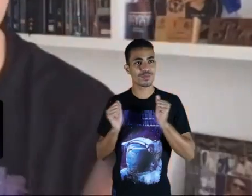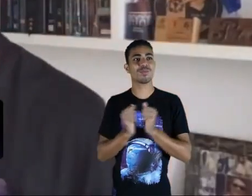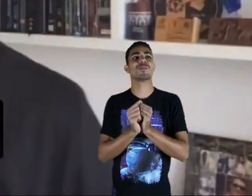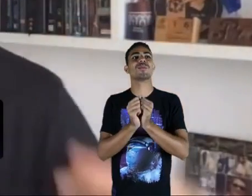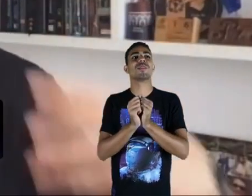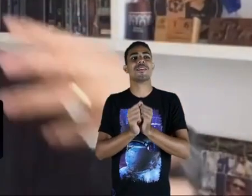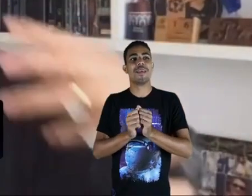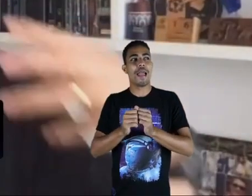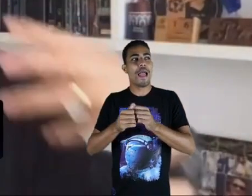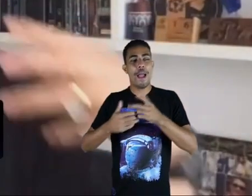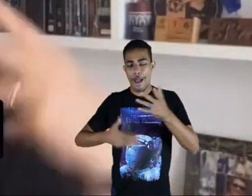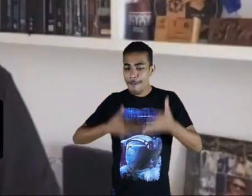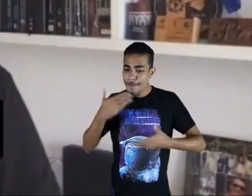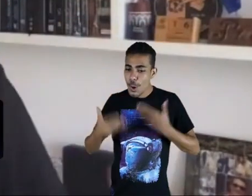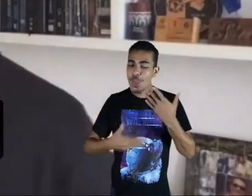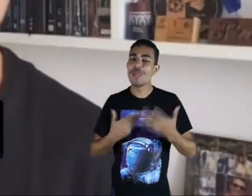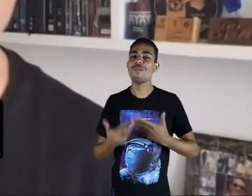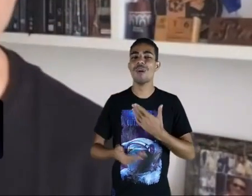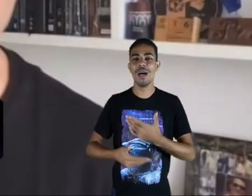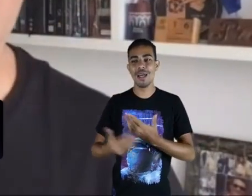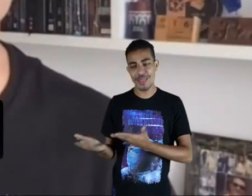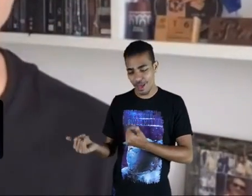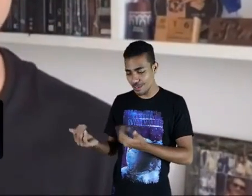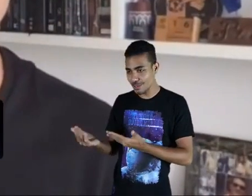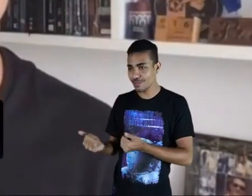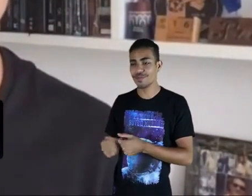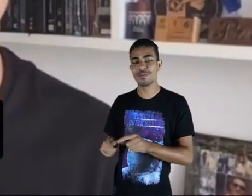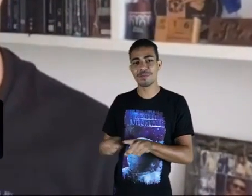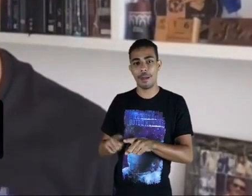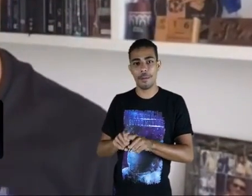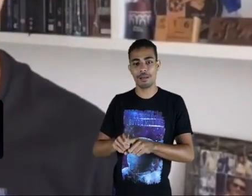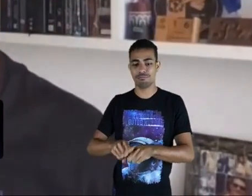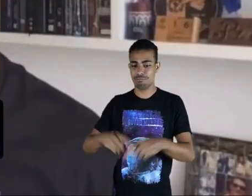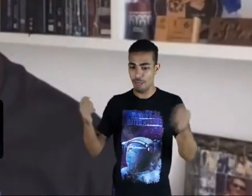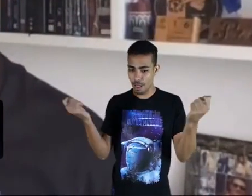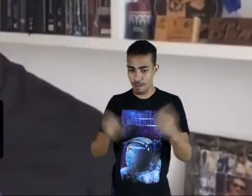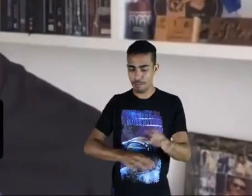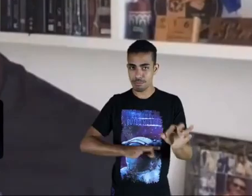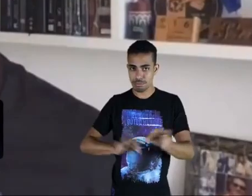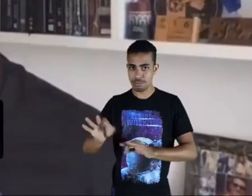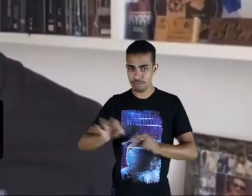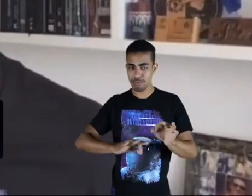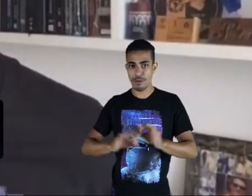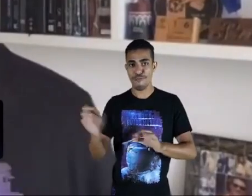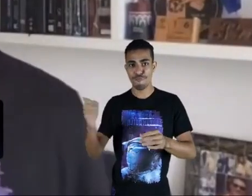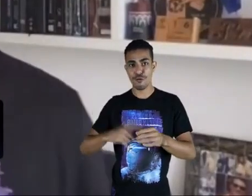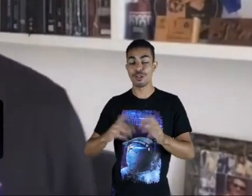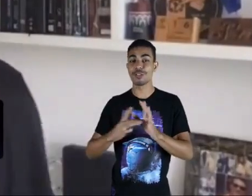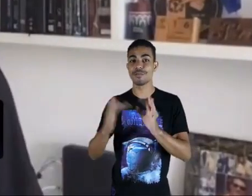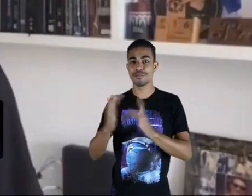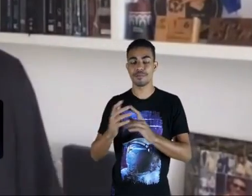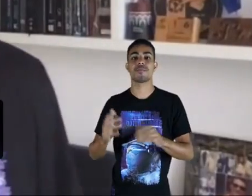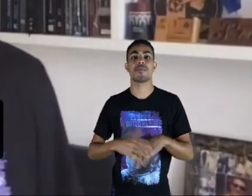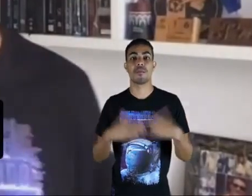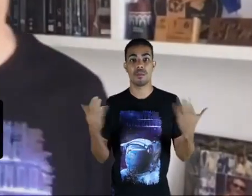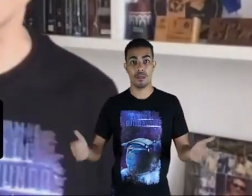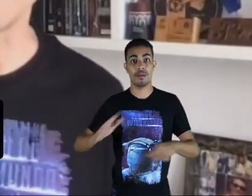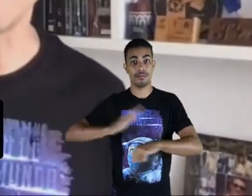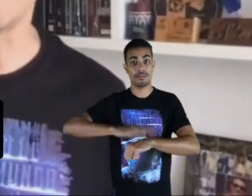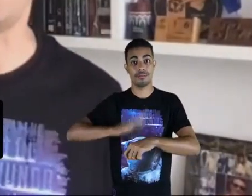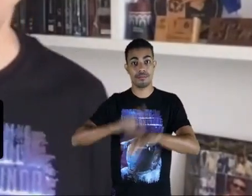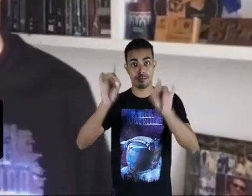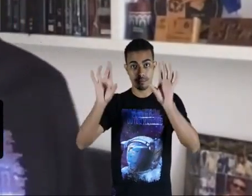a juventude e a galera para poder preparar-se para a volta de Jesus. Mas de maneira especial eu